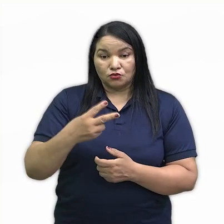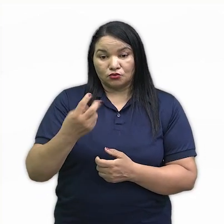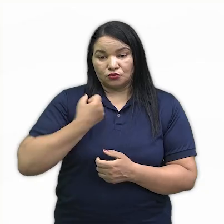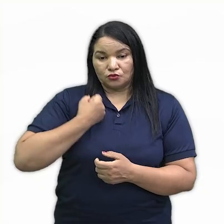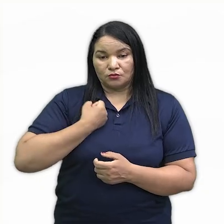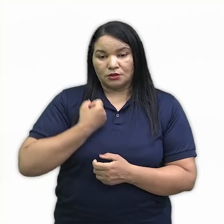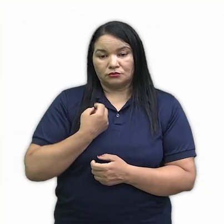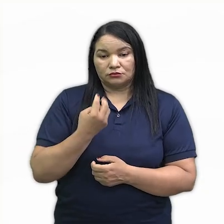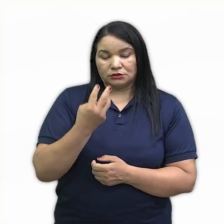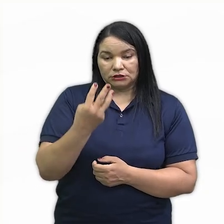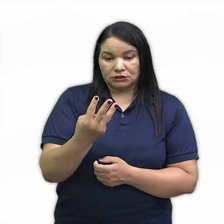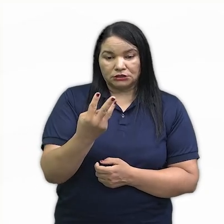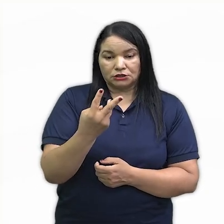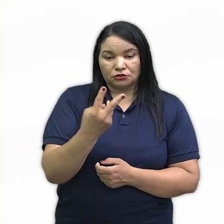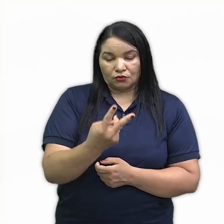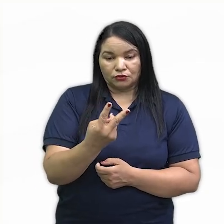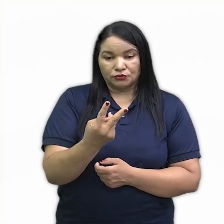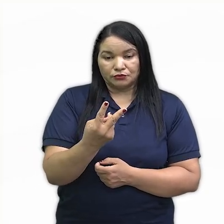32 dividido